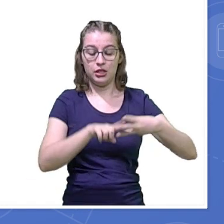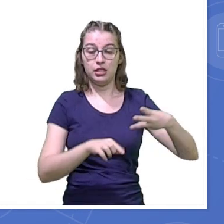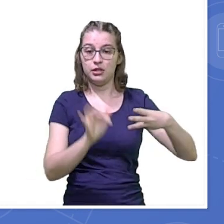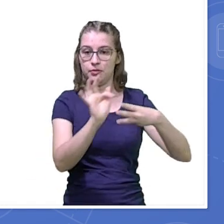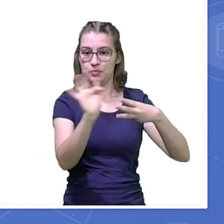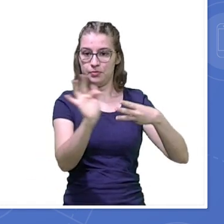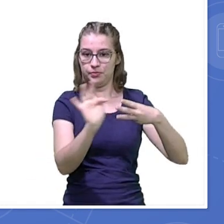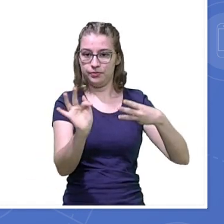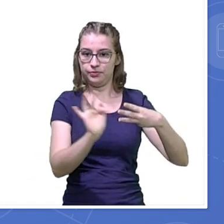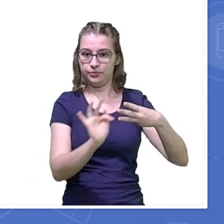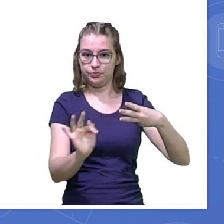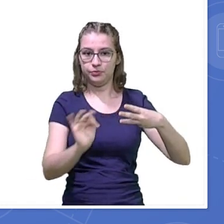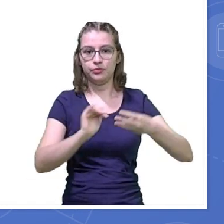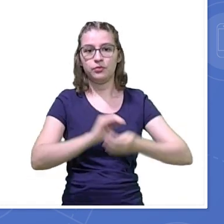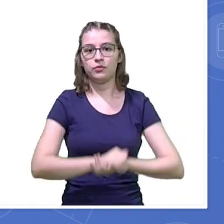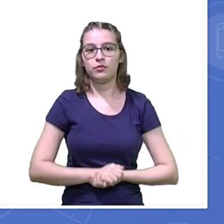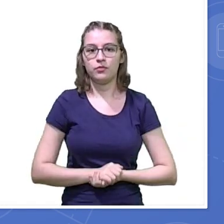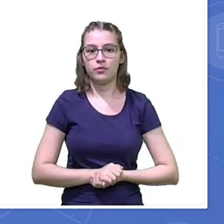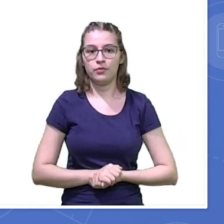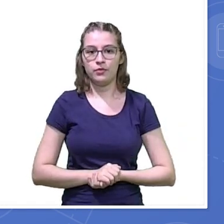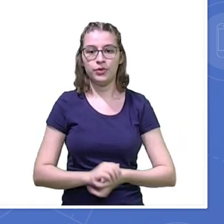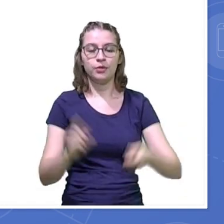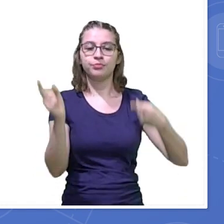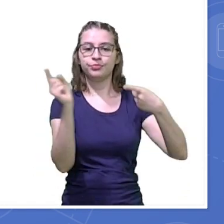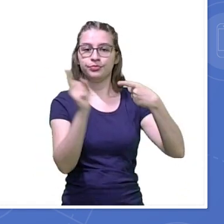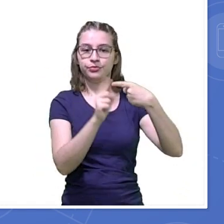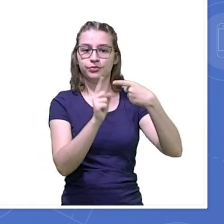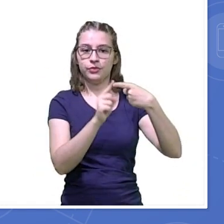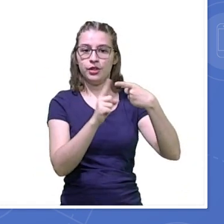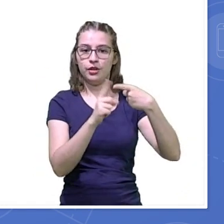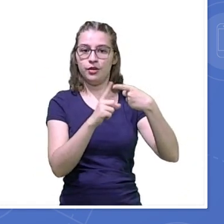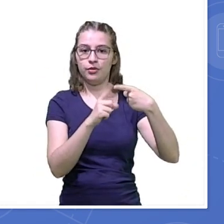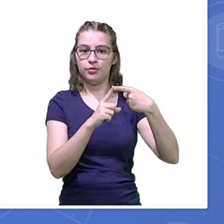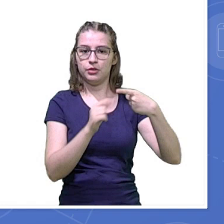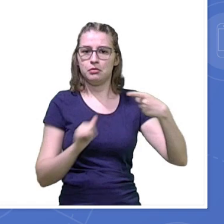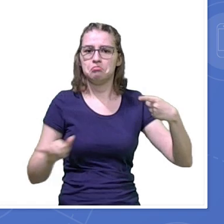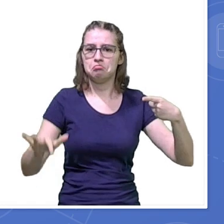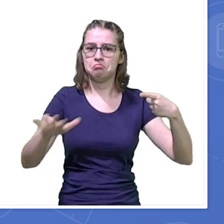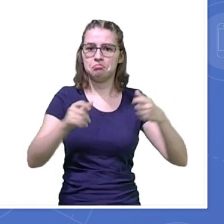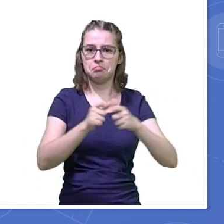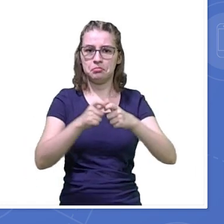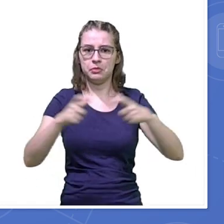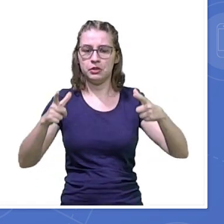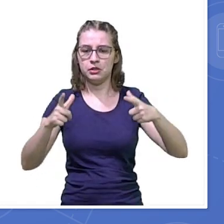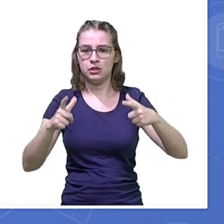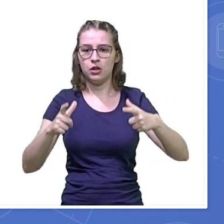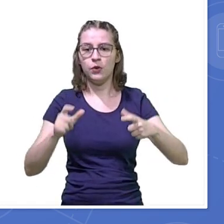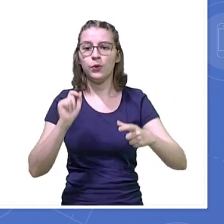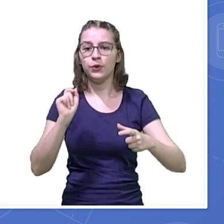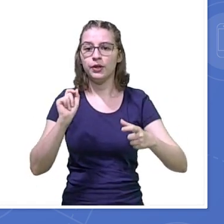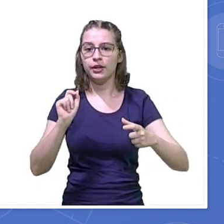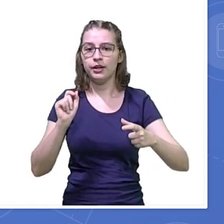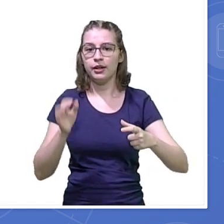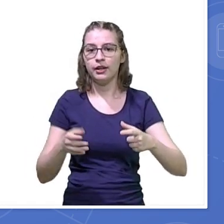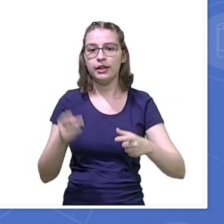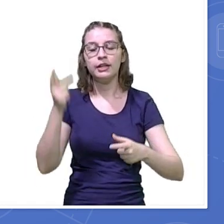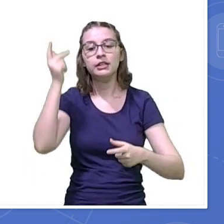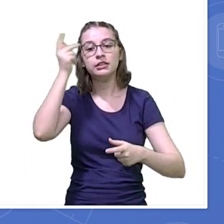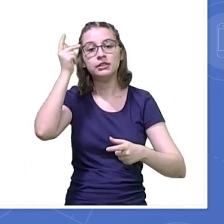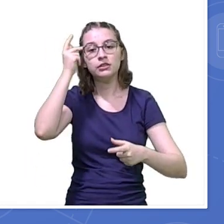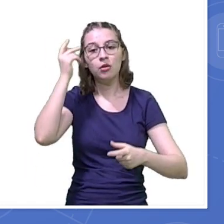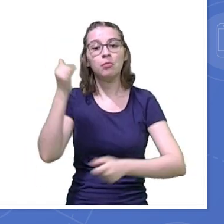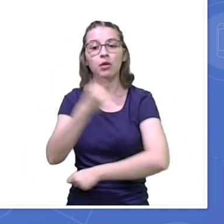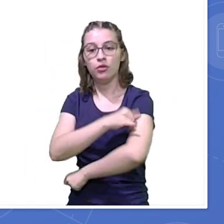na tela. A primeira frase, gente, teve abrangência principalmente em São Paulo e no Rio de Janeiro. Ela